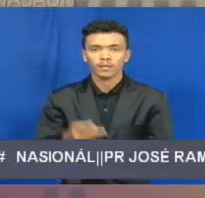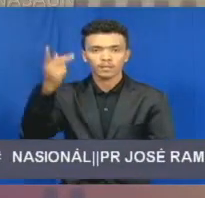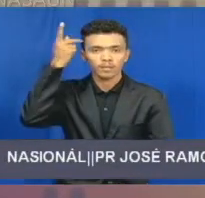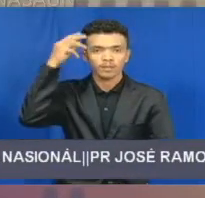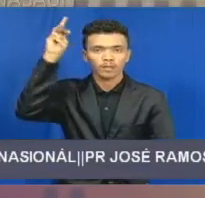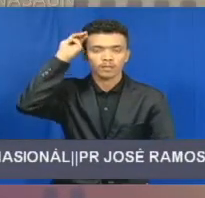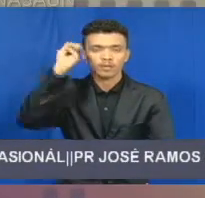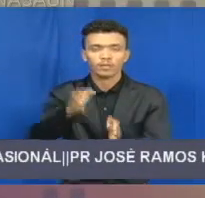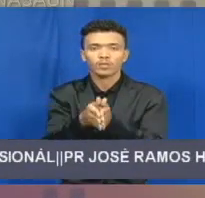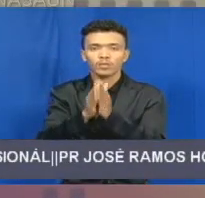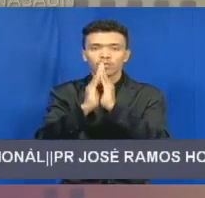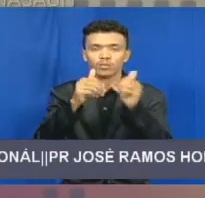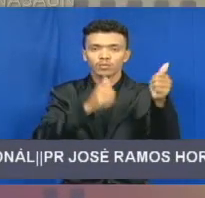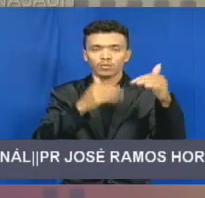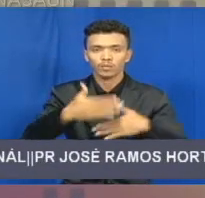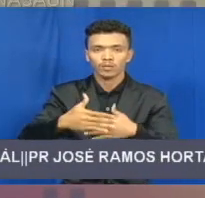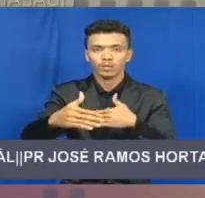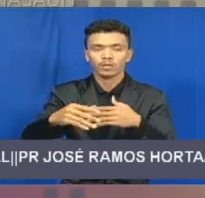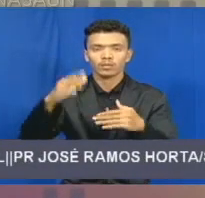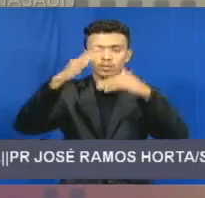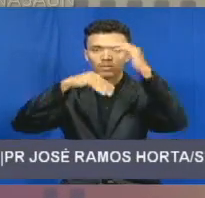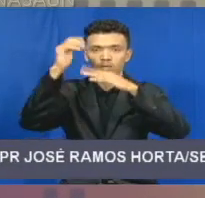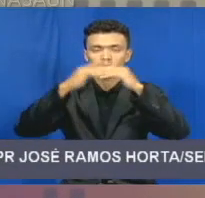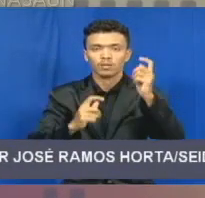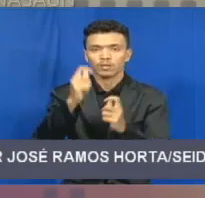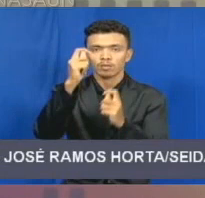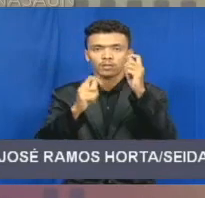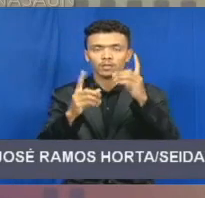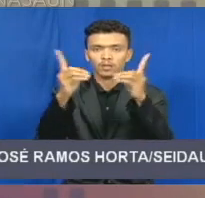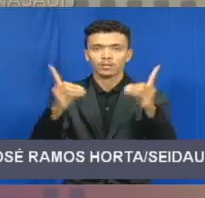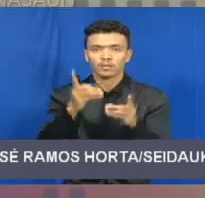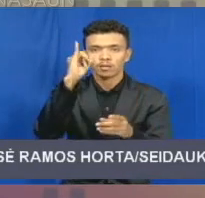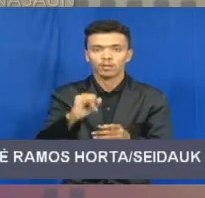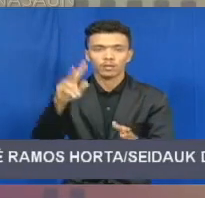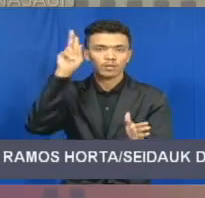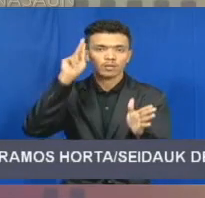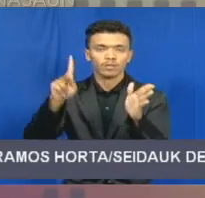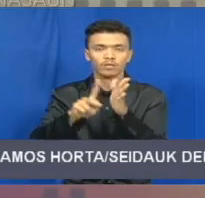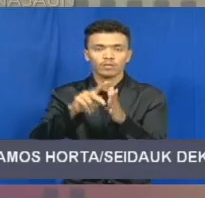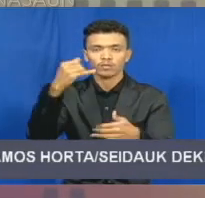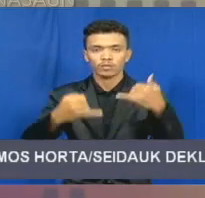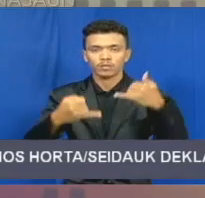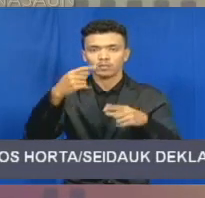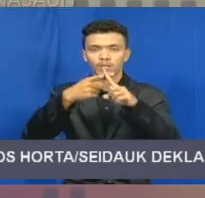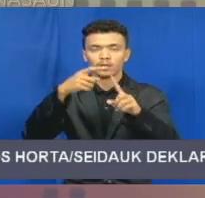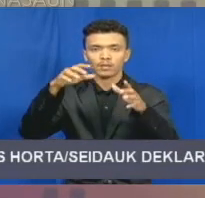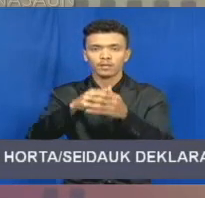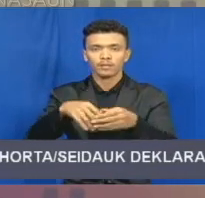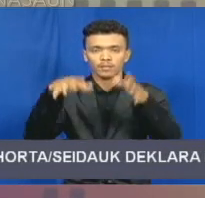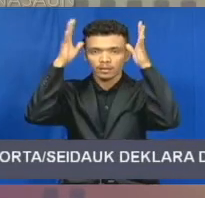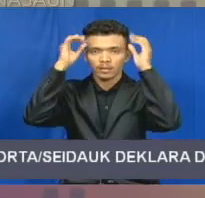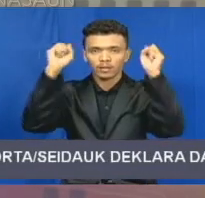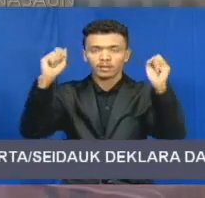Primeiro-ministro russo Tuir Progresso, construção Tribunal Distrital Dili, no desenho Tribunal Supremo Justiça para Presidente Tribunal Recurso.